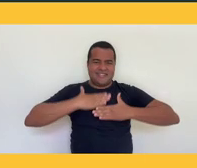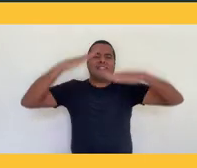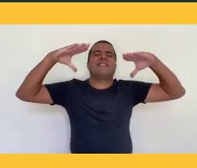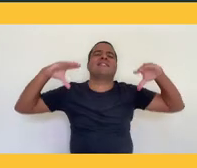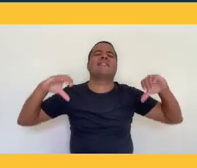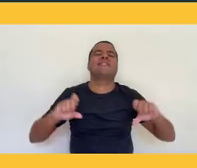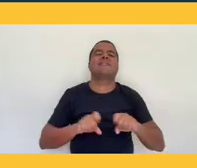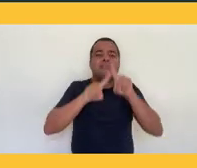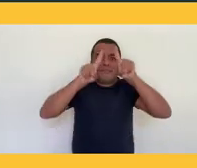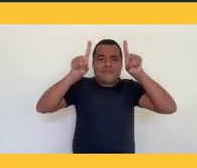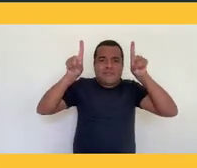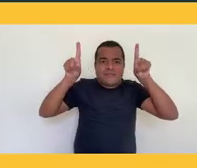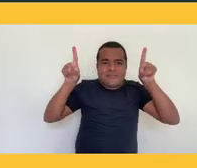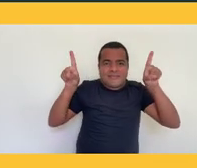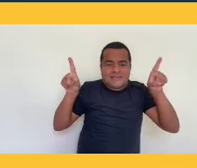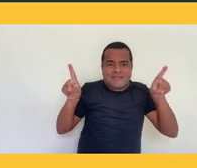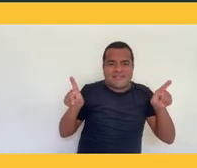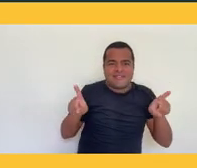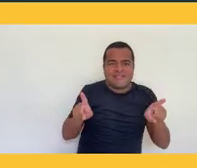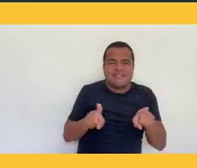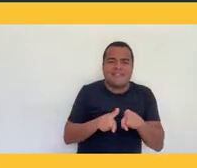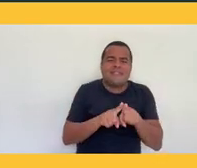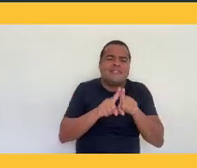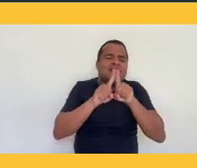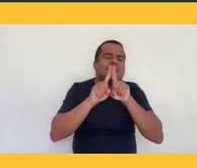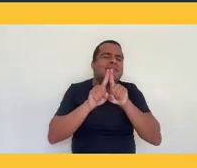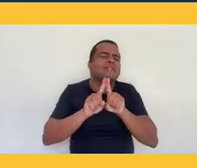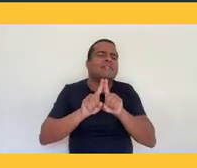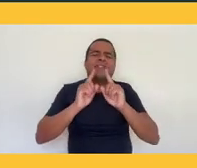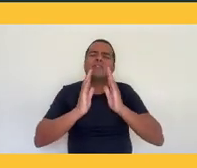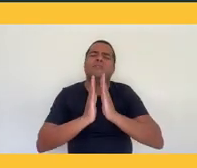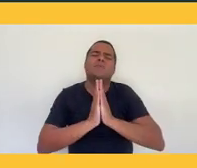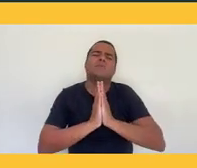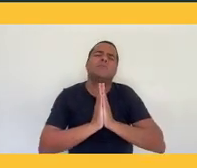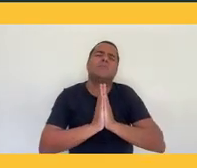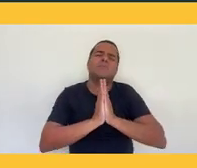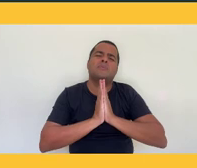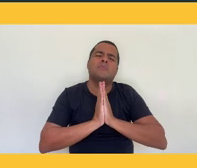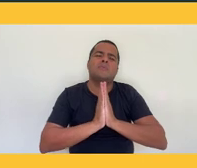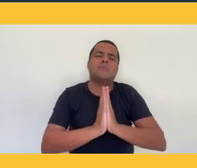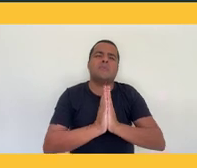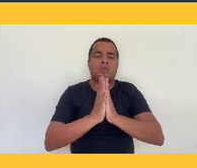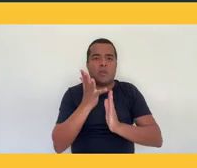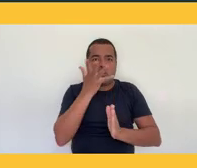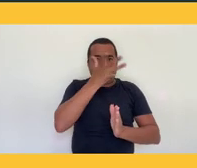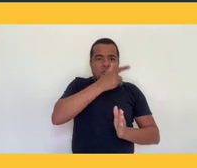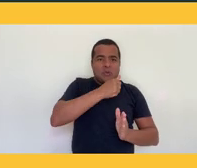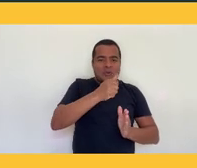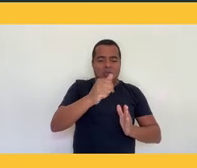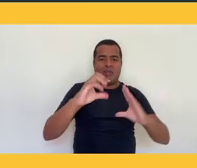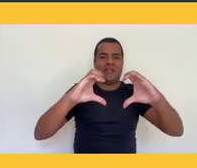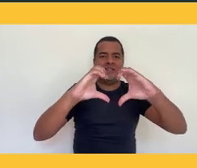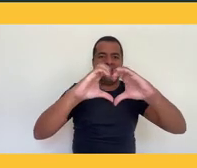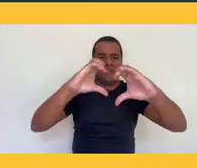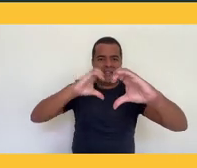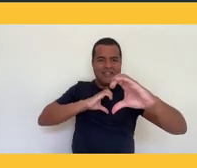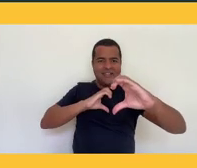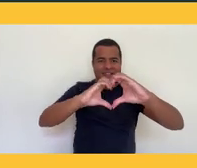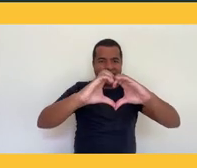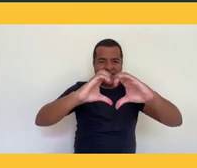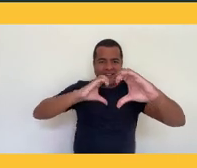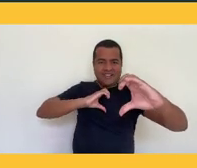o meu amor. Essa é a última oração pra salvar seu